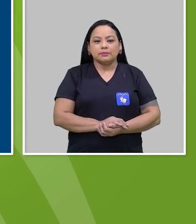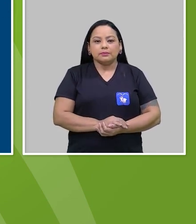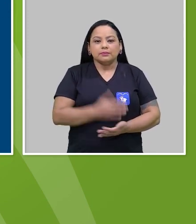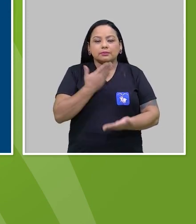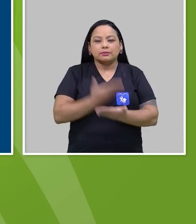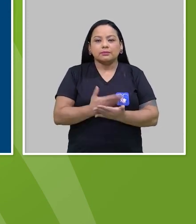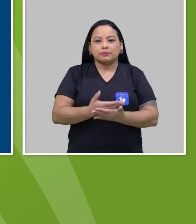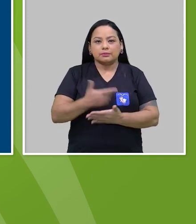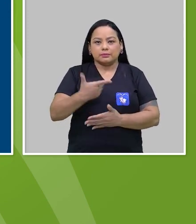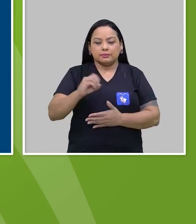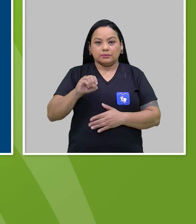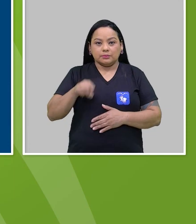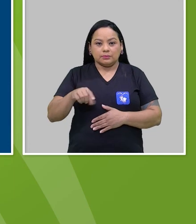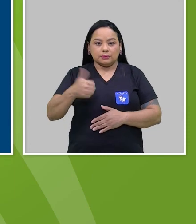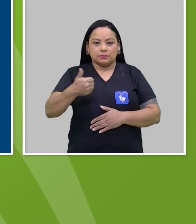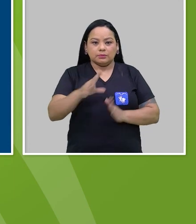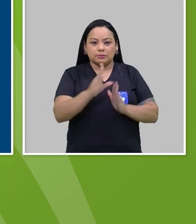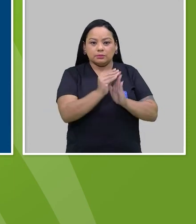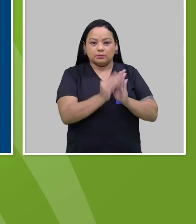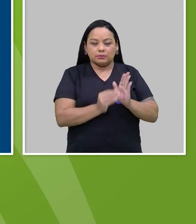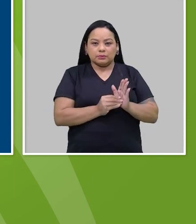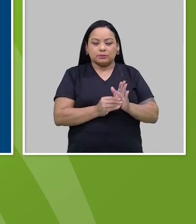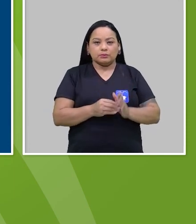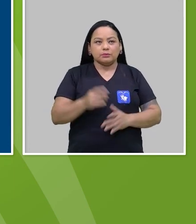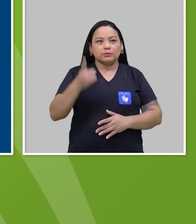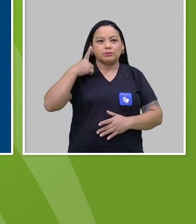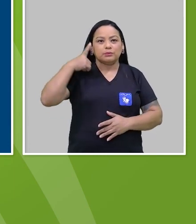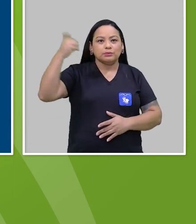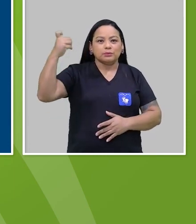Aula 20.1, Conteúdo: Som.